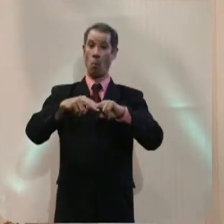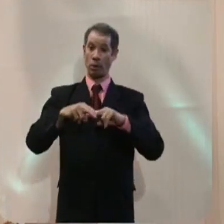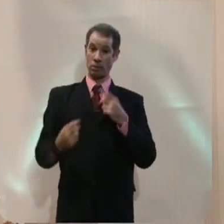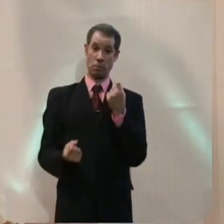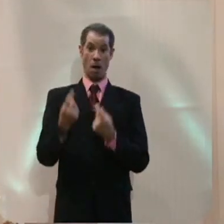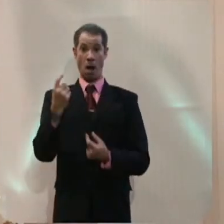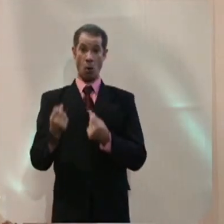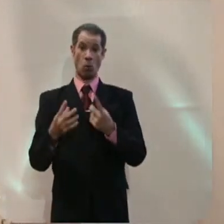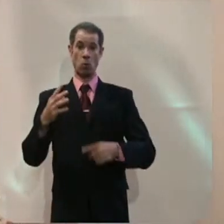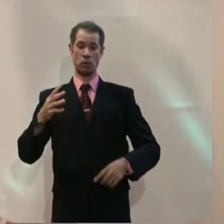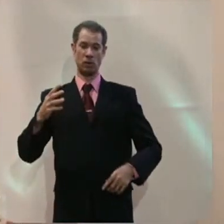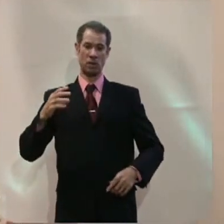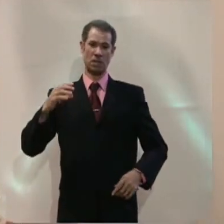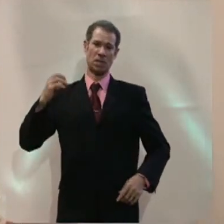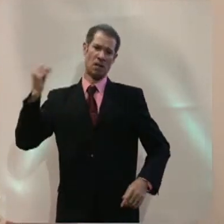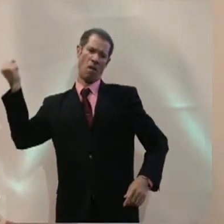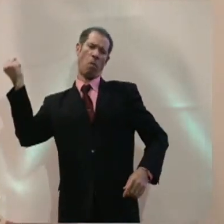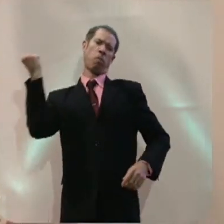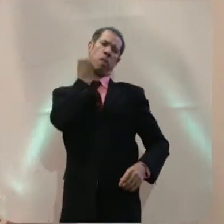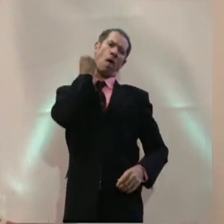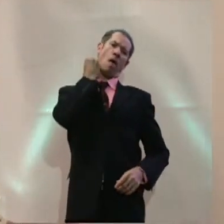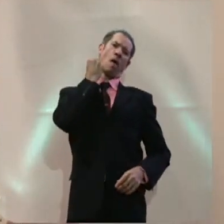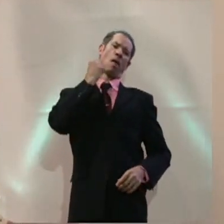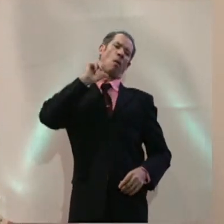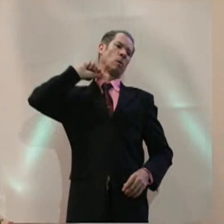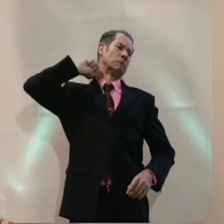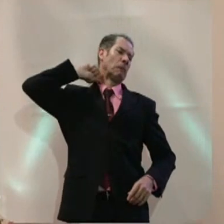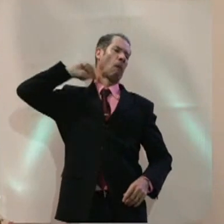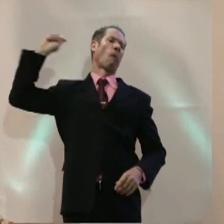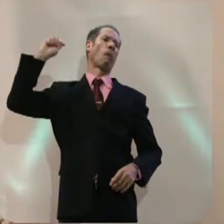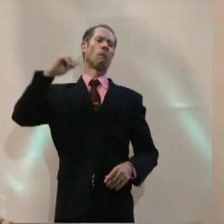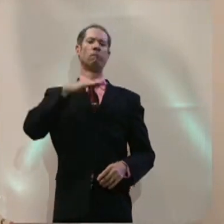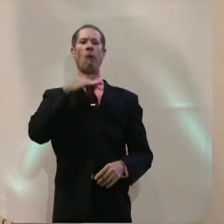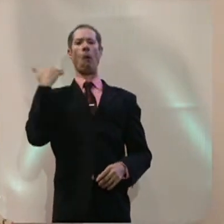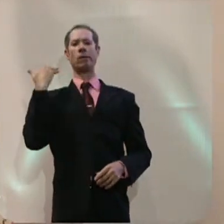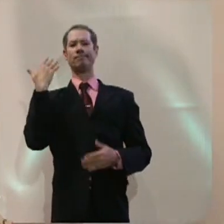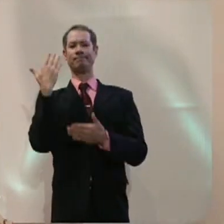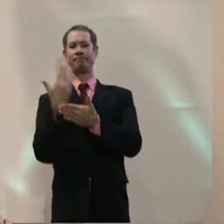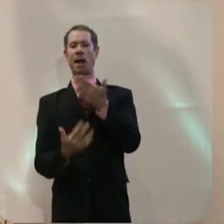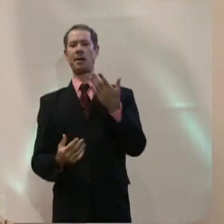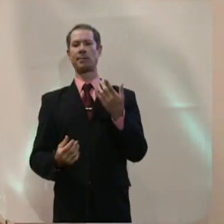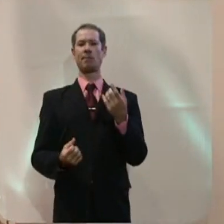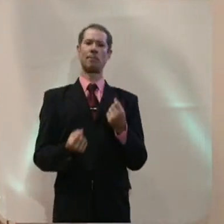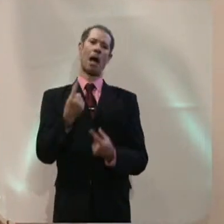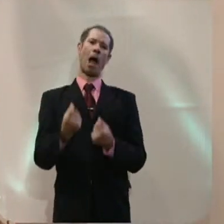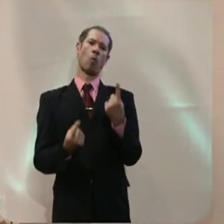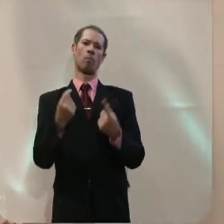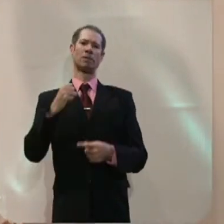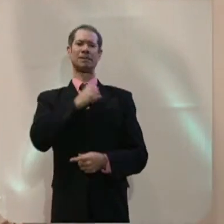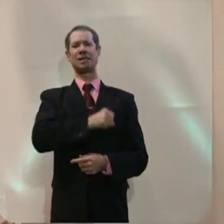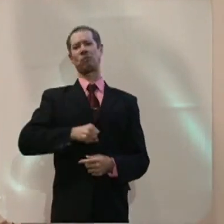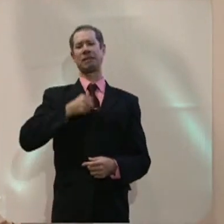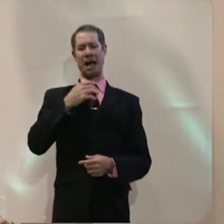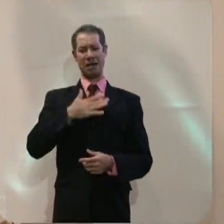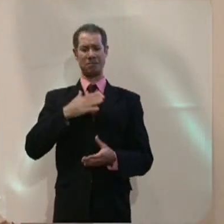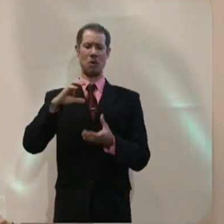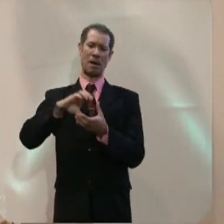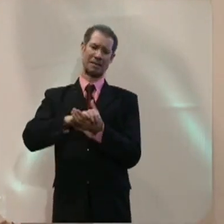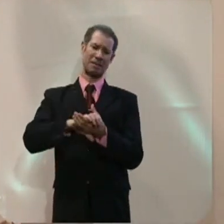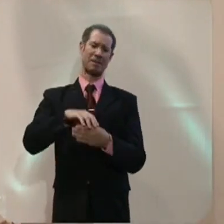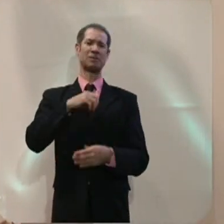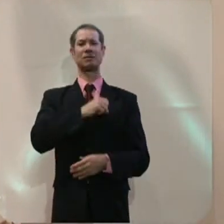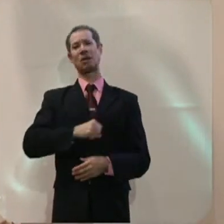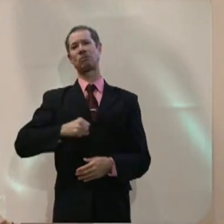alguns se suicidam quando sofrem perdas significativas. Então, eu tenho saudades do meu casamento, eu tenho